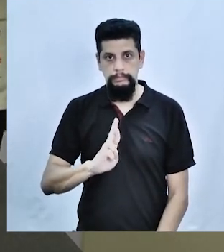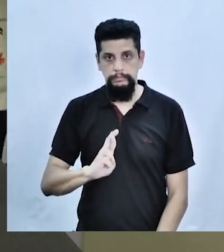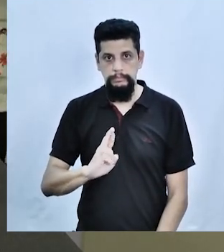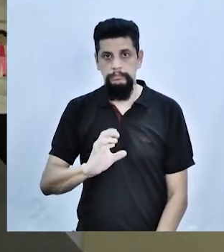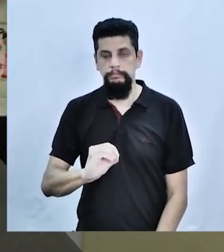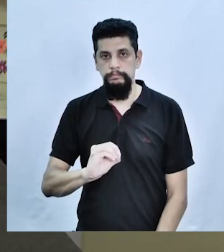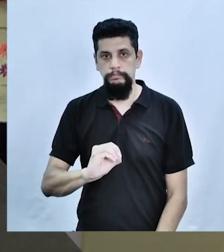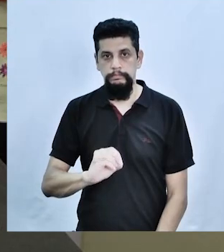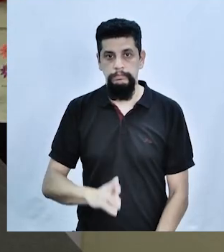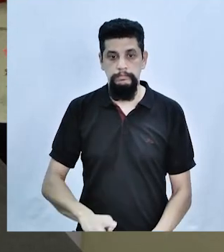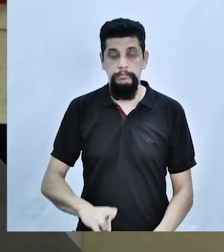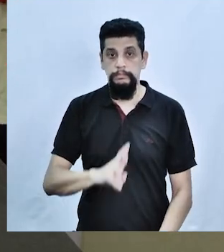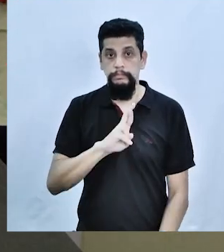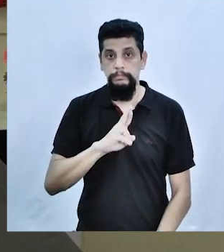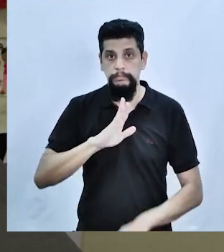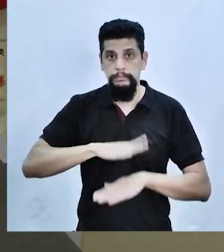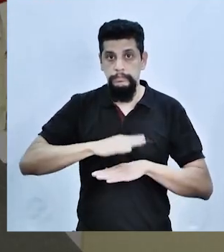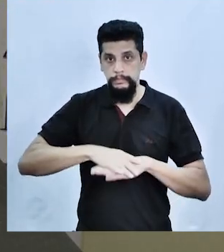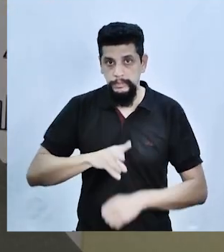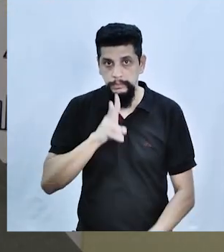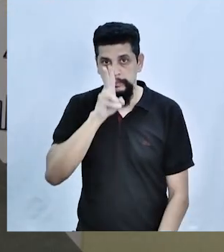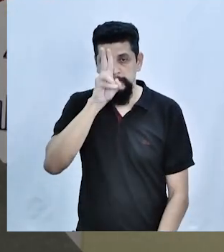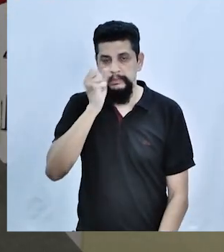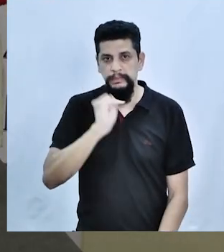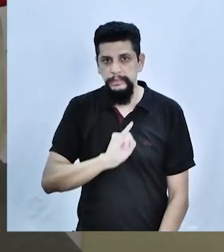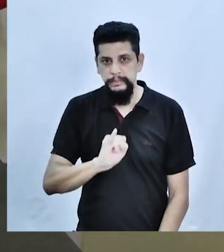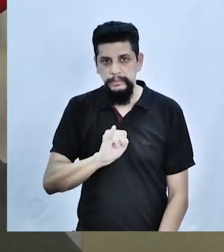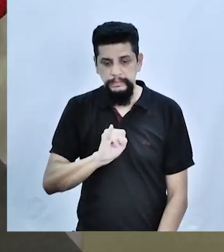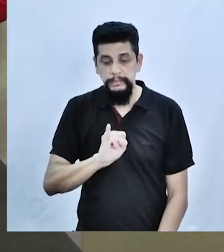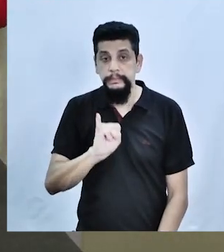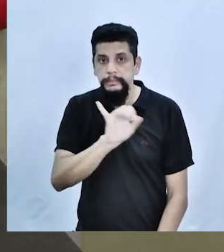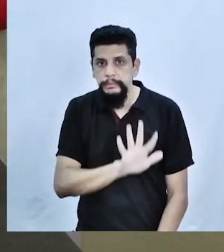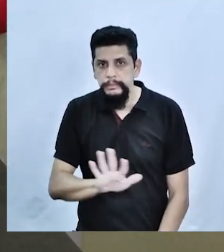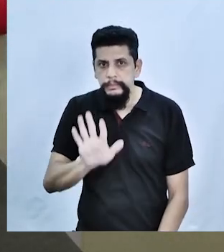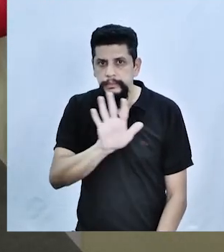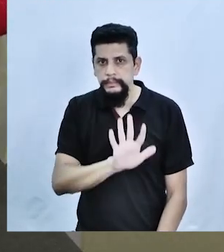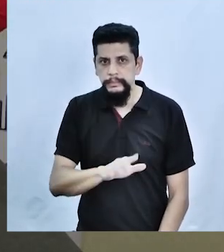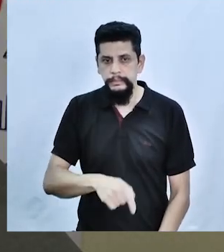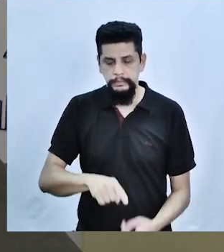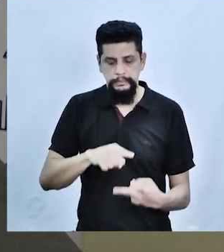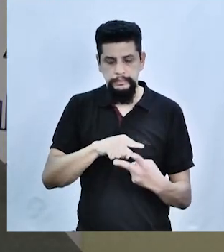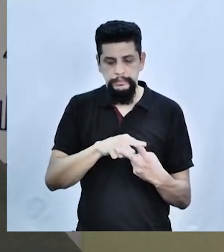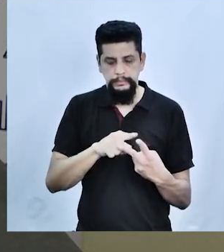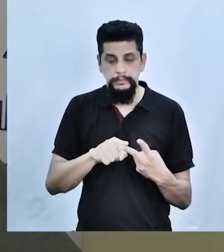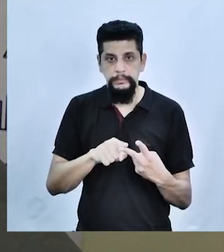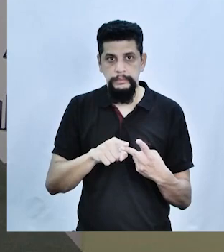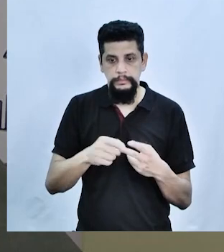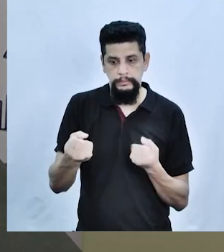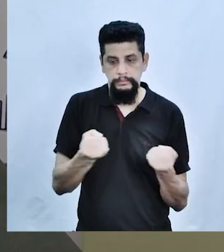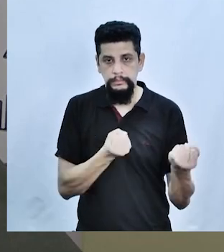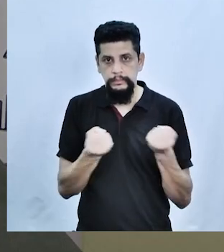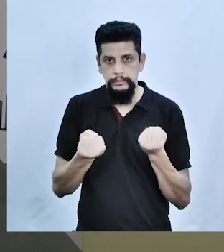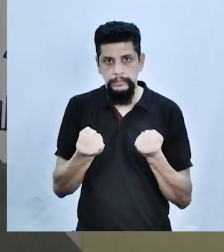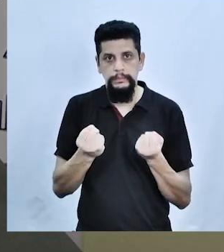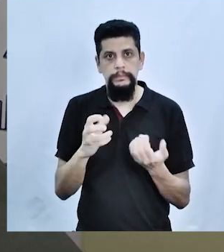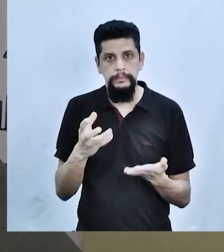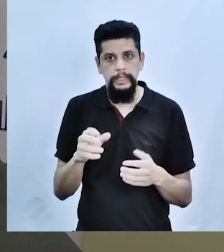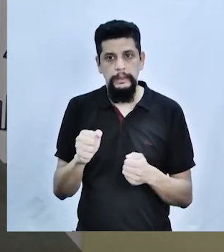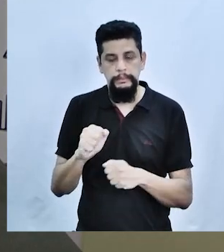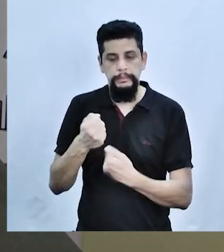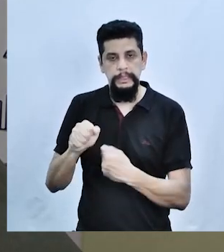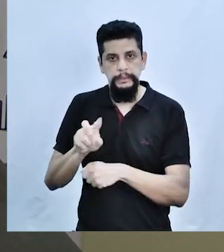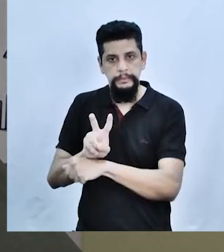Carro. O R mais forte. Isso aí. São dois, né? Se nós tivéssemos nessa imagem dois carros,